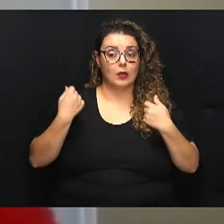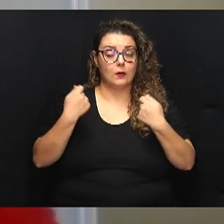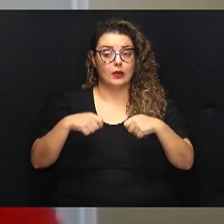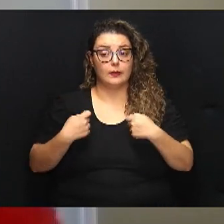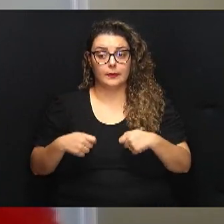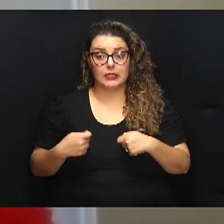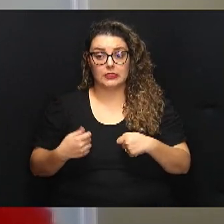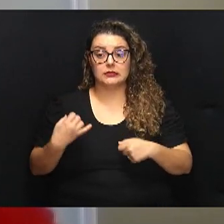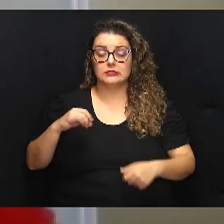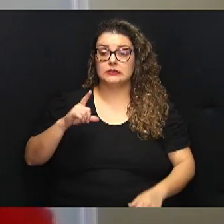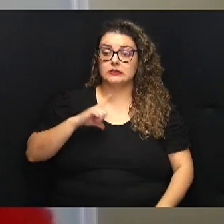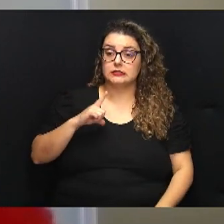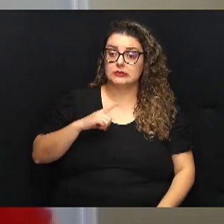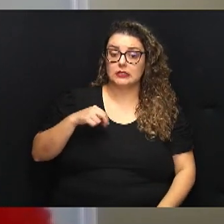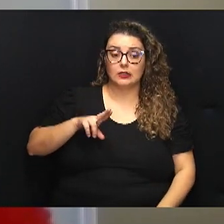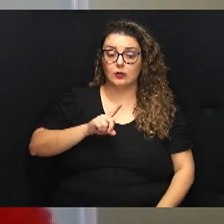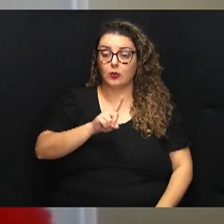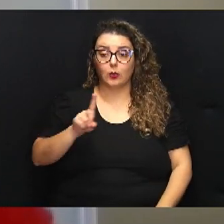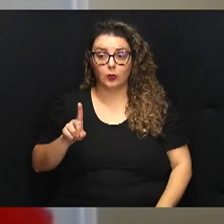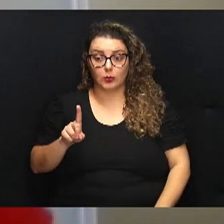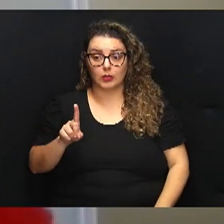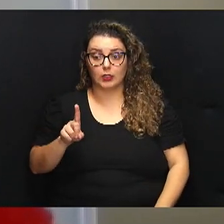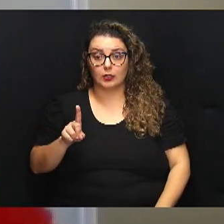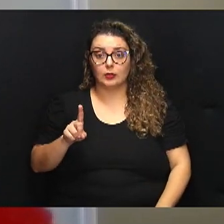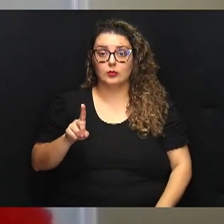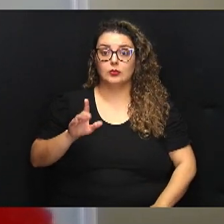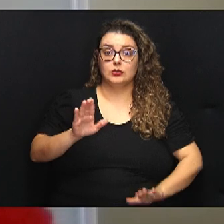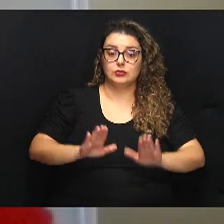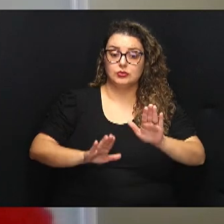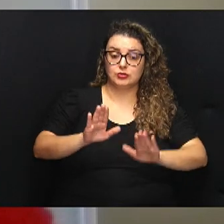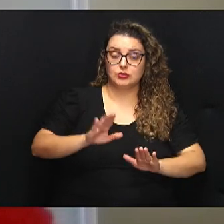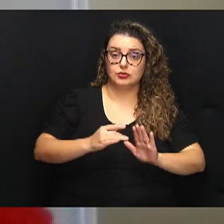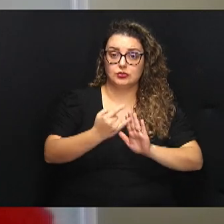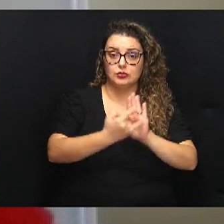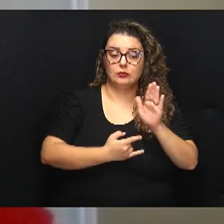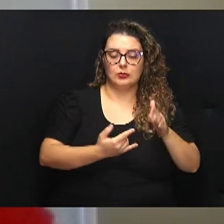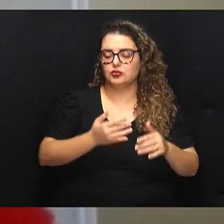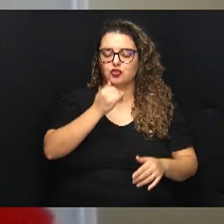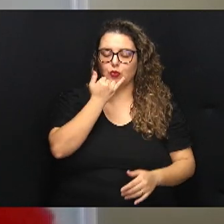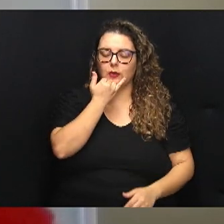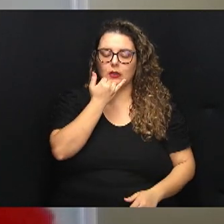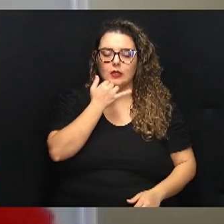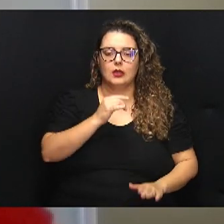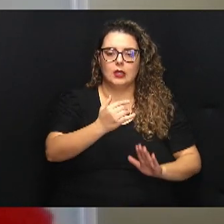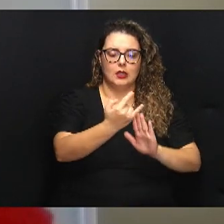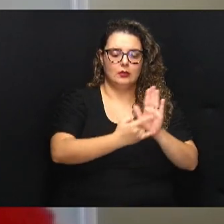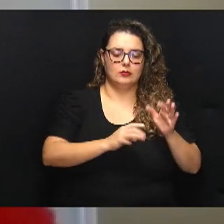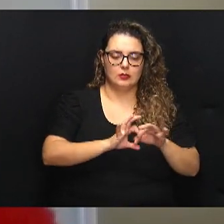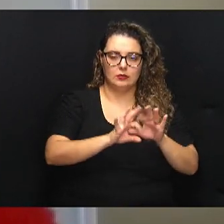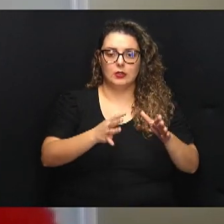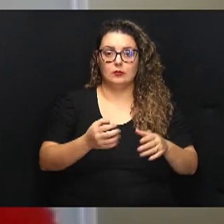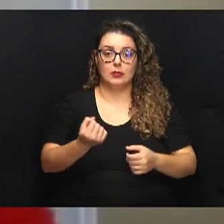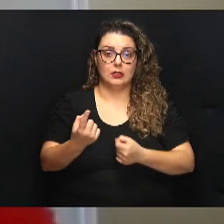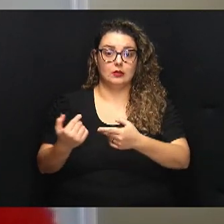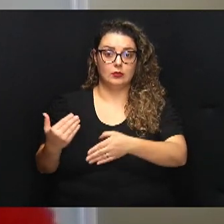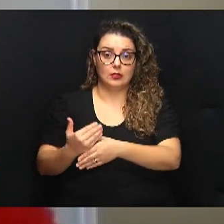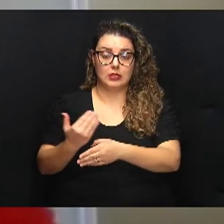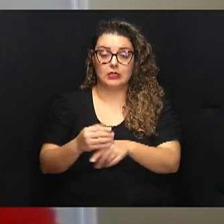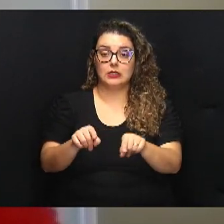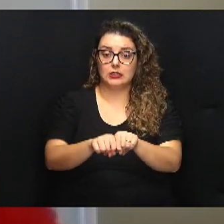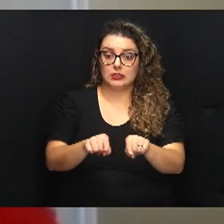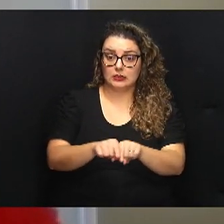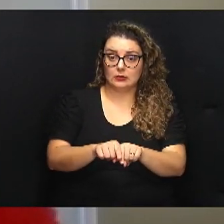necessidade, se há ou não necessidade de licenciamento para um determinado tipo de empreendimento e,